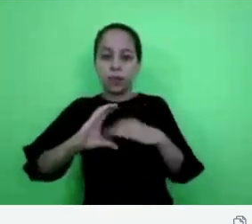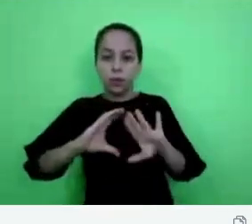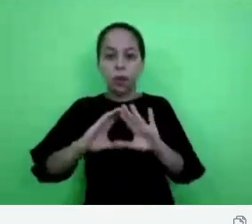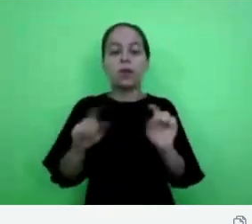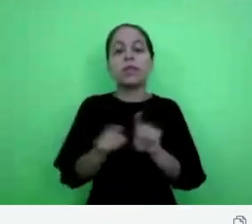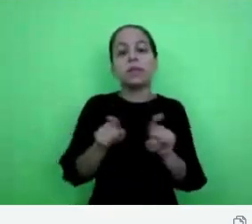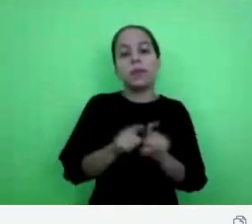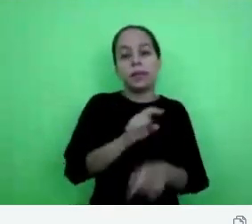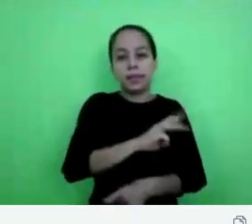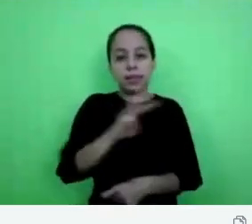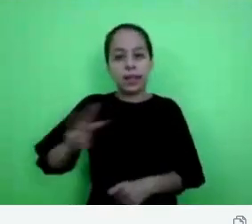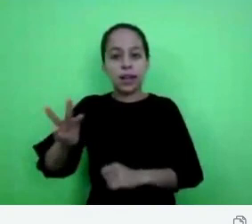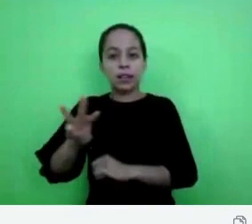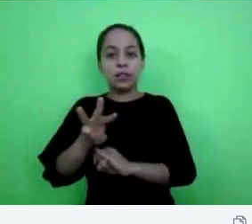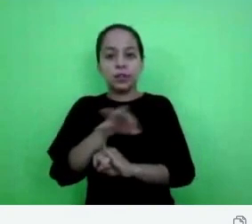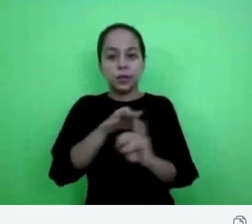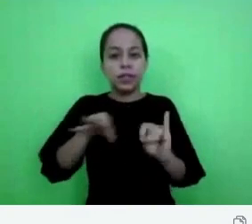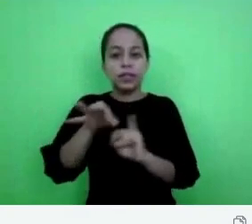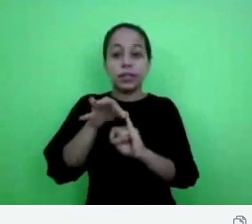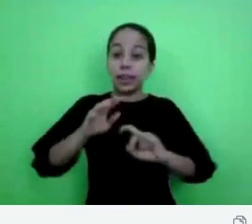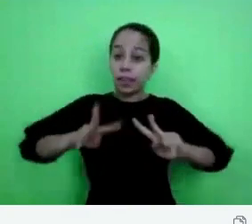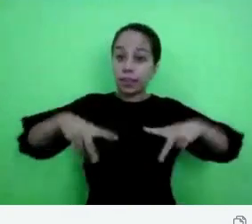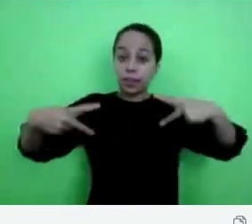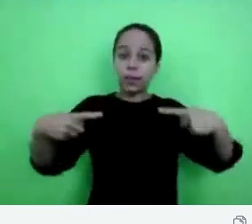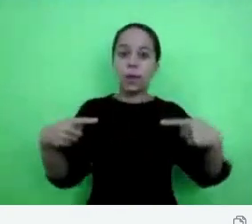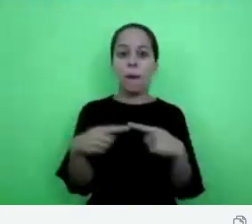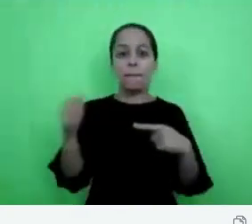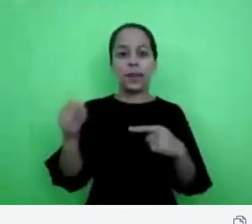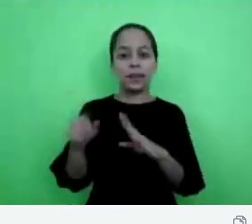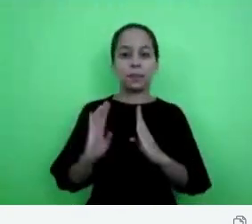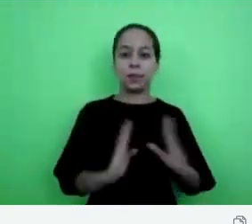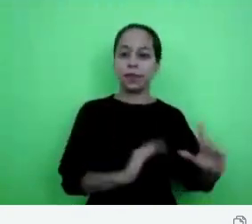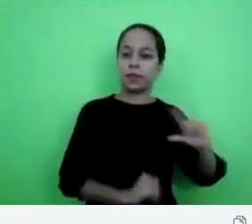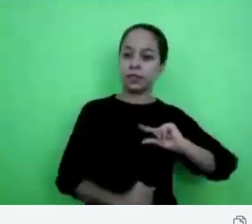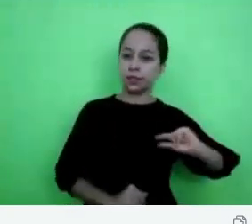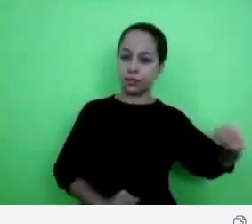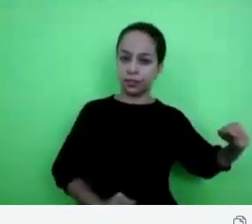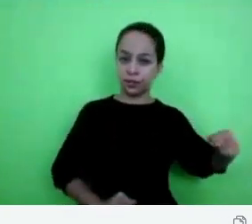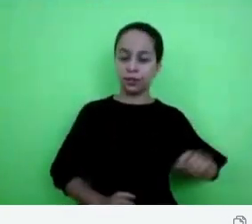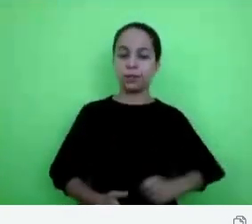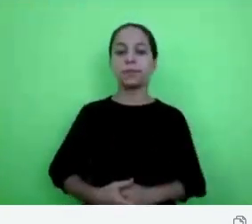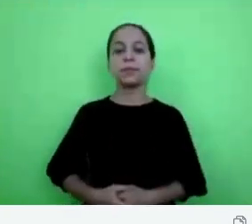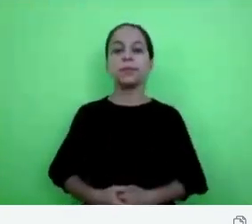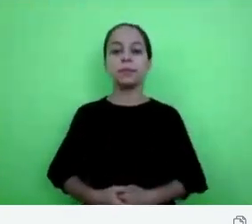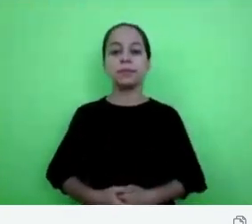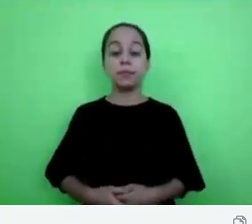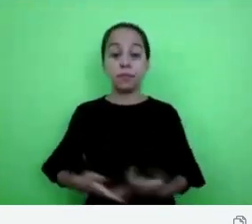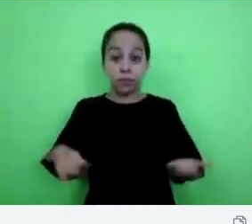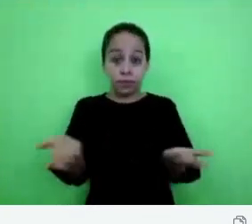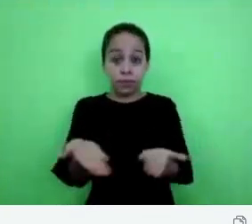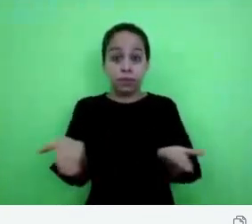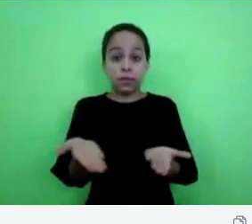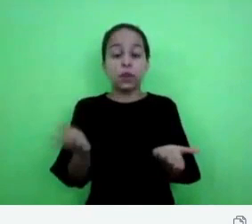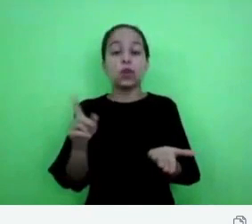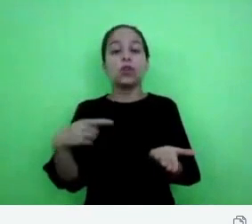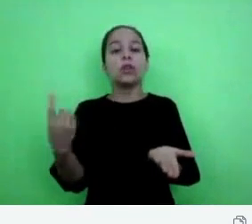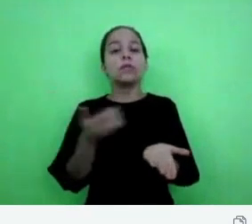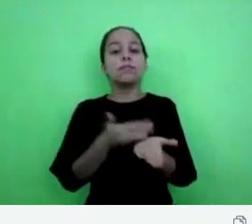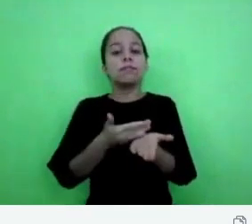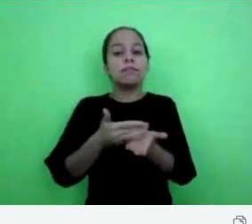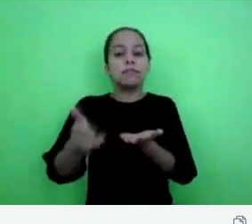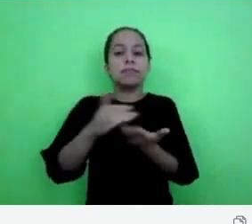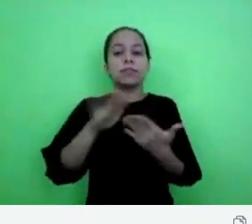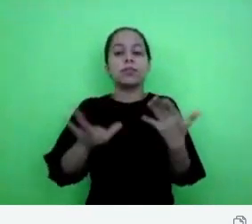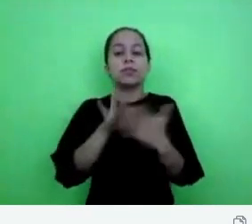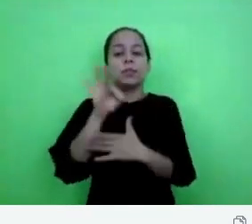link correspondente do presente processo seletivo. Neste momento, iniciaremos o sorteio de todos